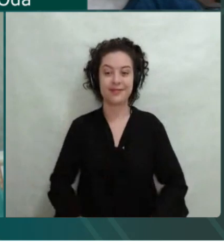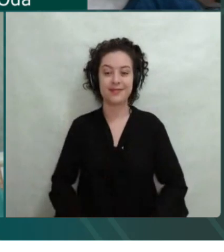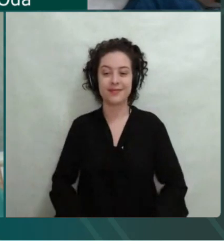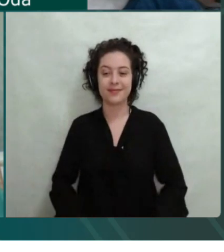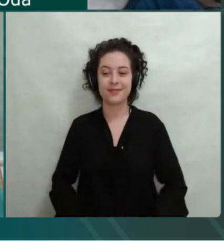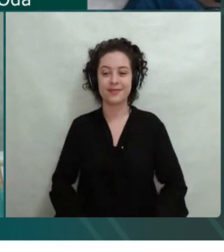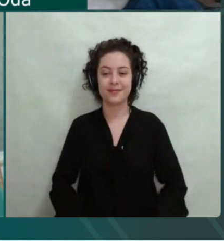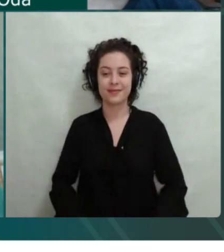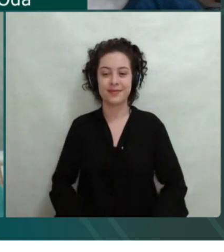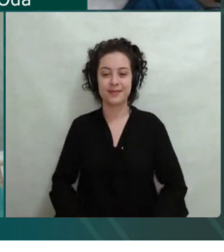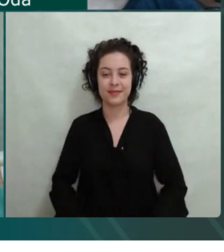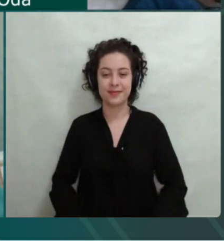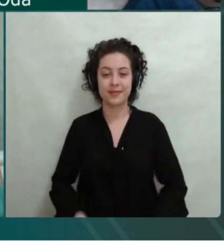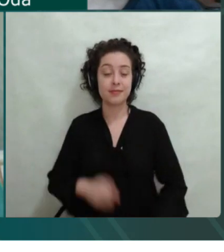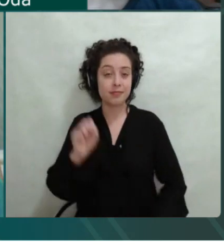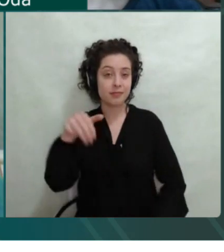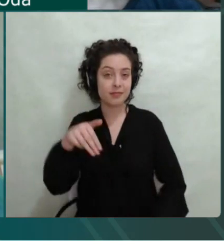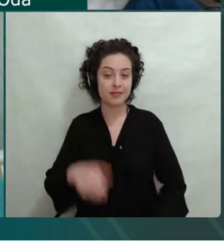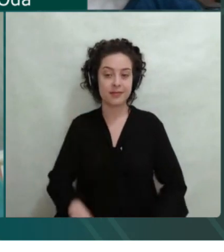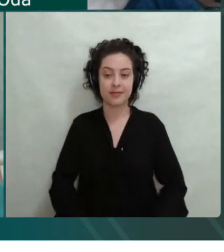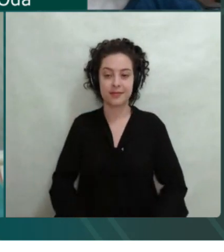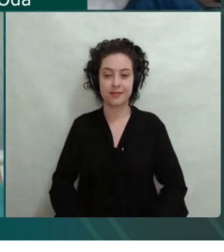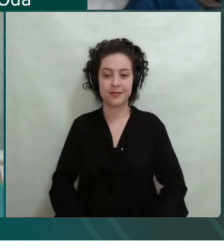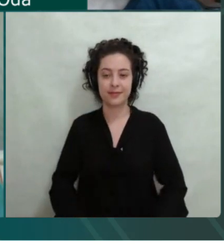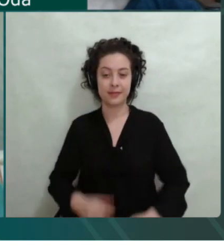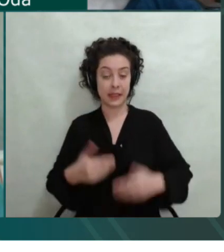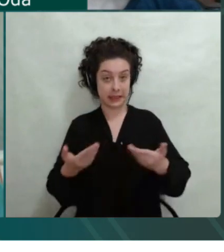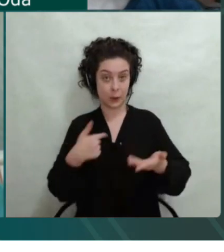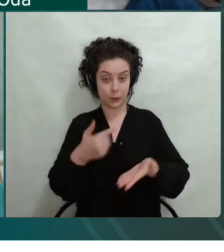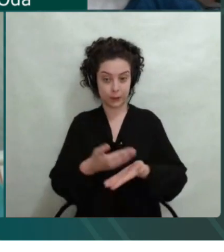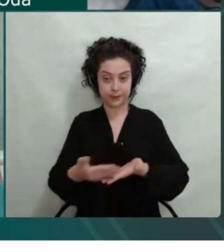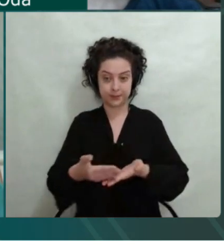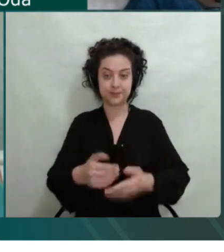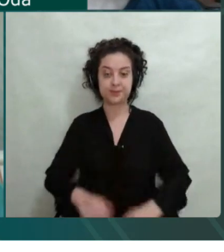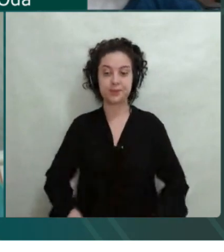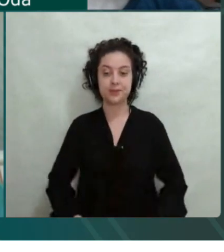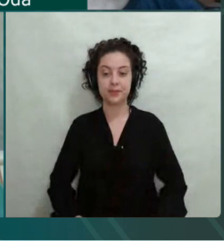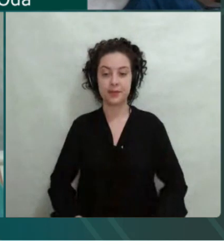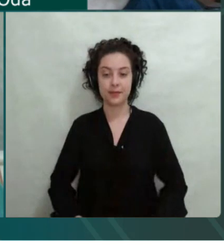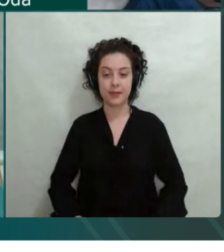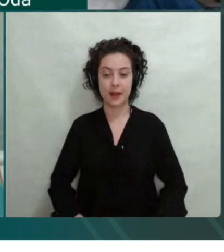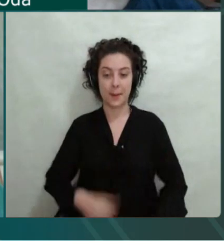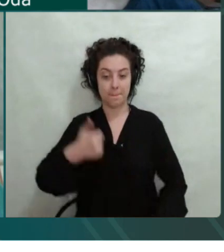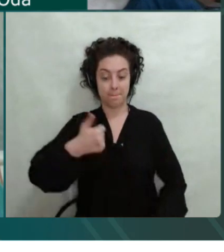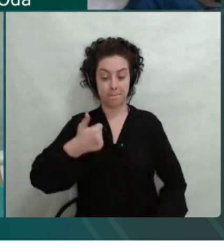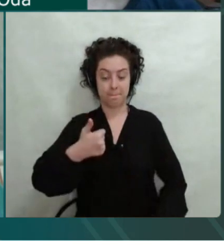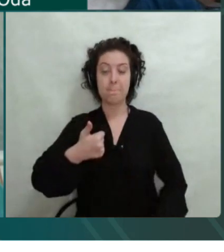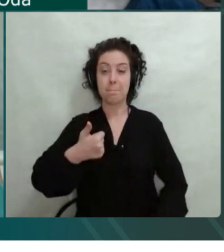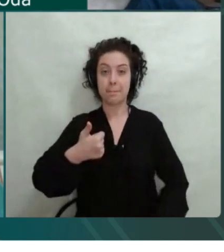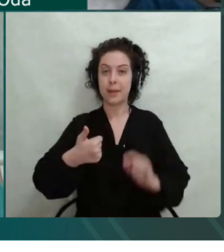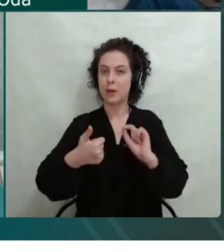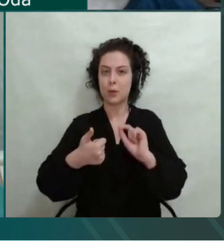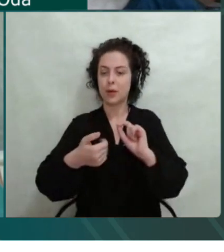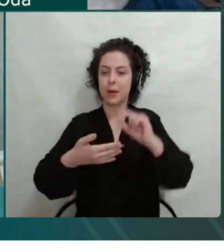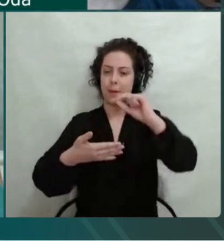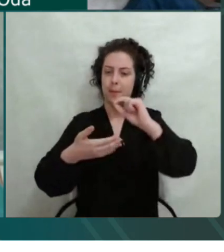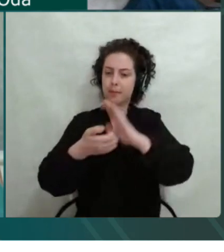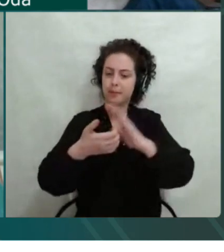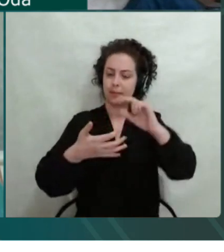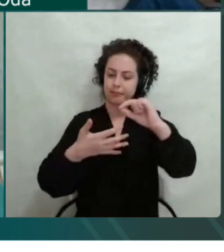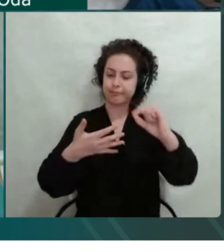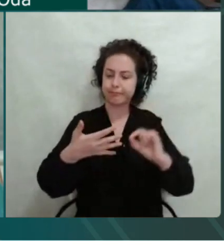Sim, professor. Sim? Pois não, então. Acho que o primeiro aspecto é em relação à questão